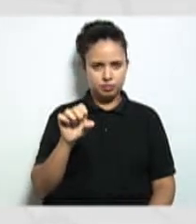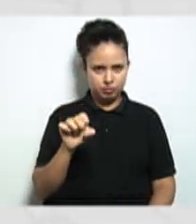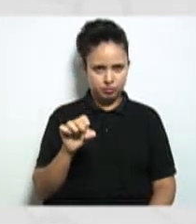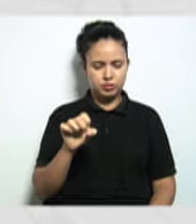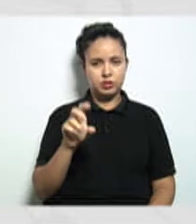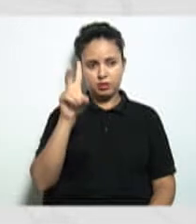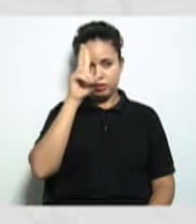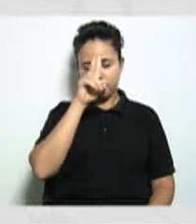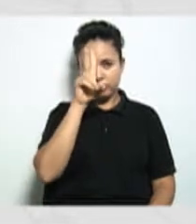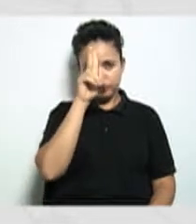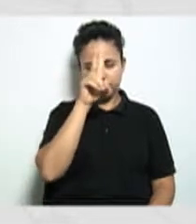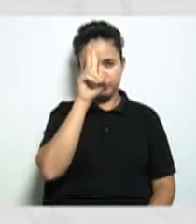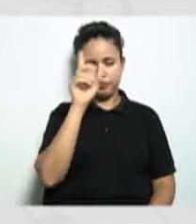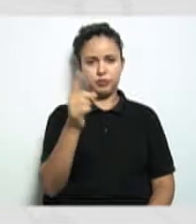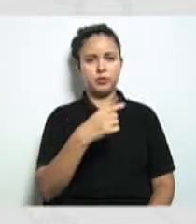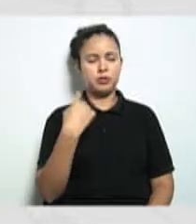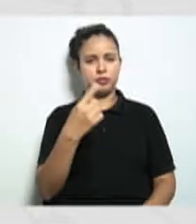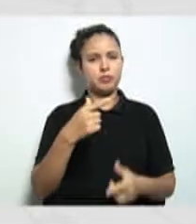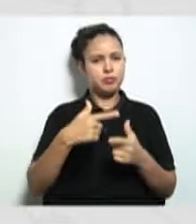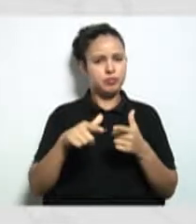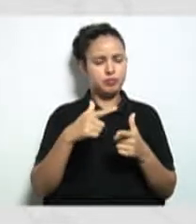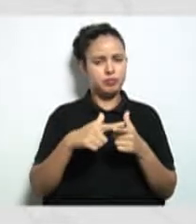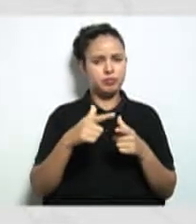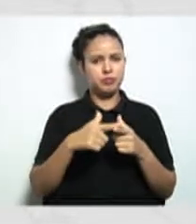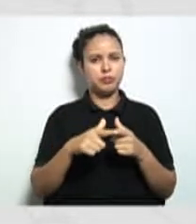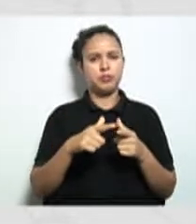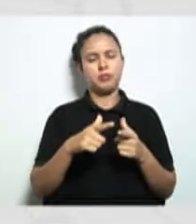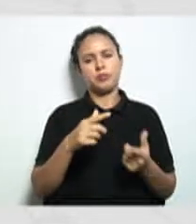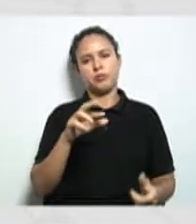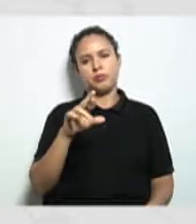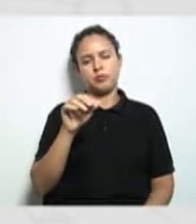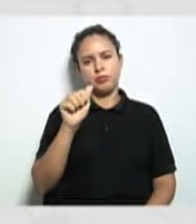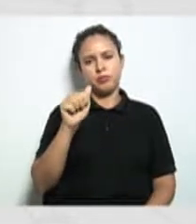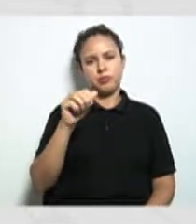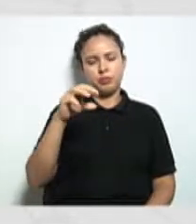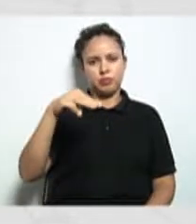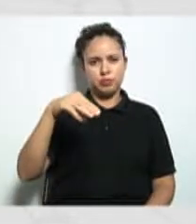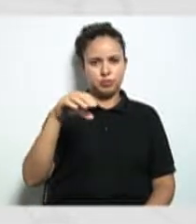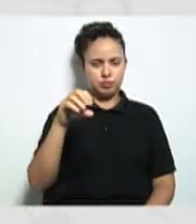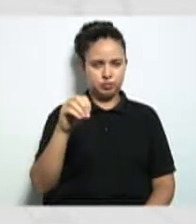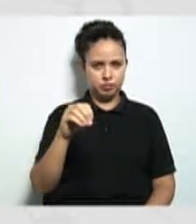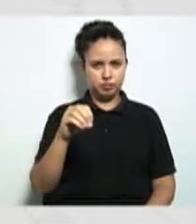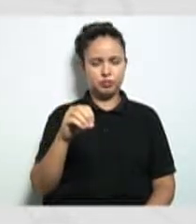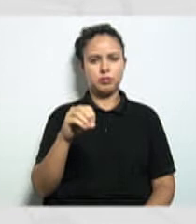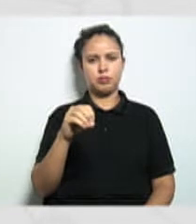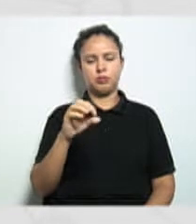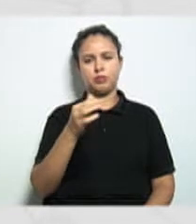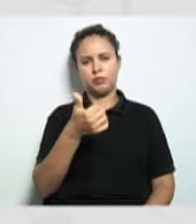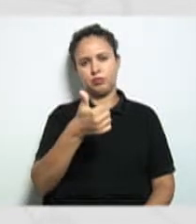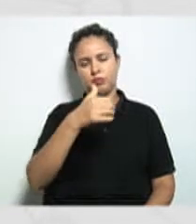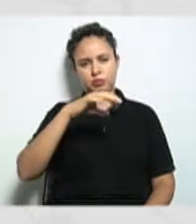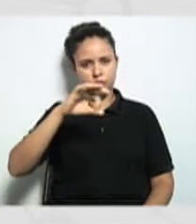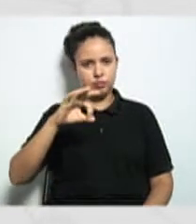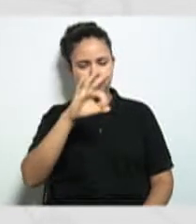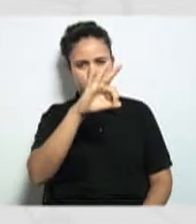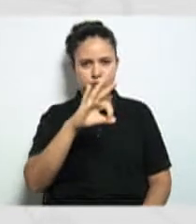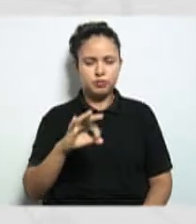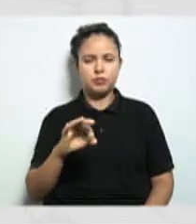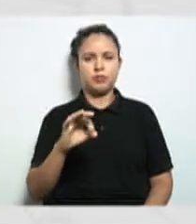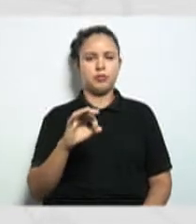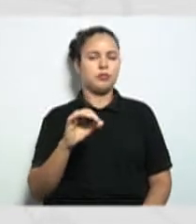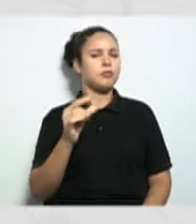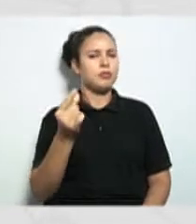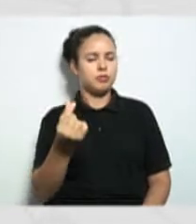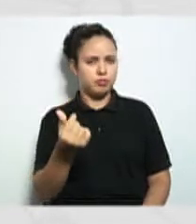lá do nosso problema, né? Em que ramo do cooperativismo investir 10% do salário no município? Então,